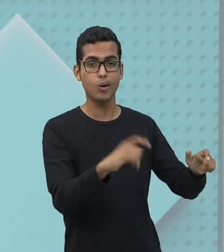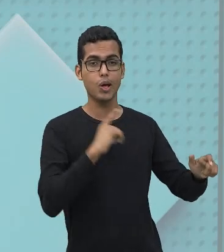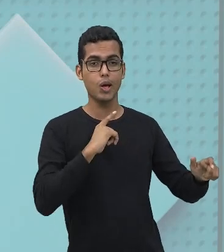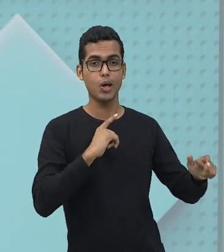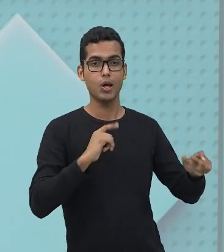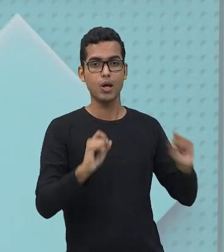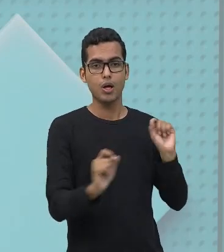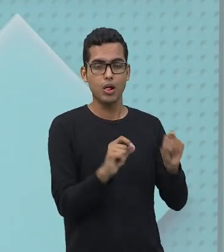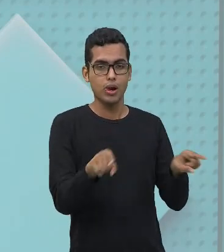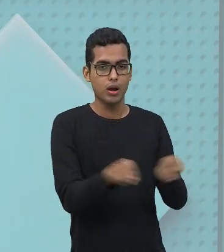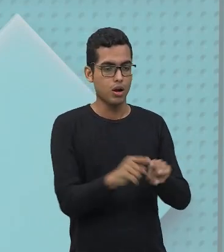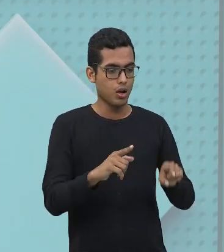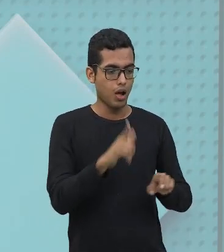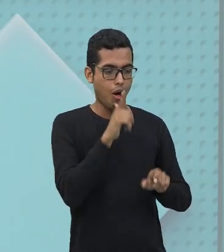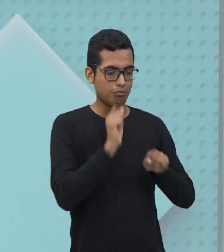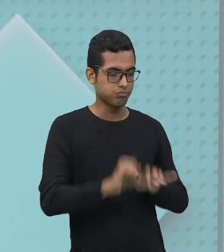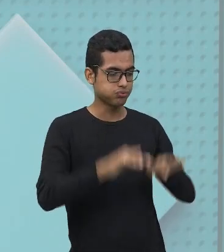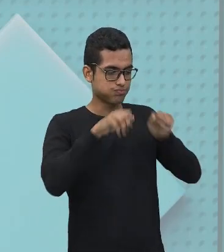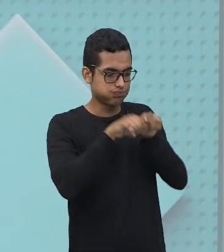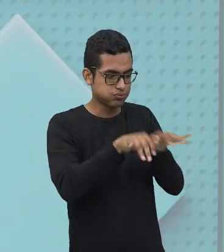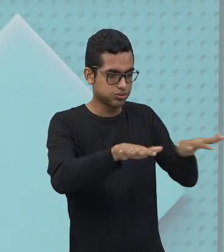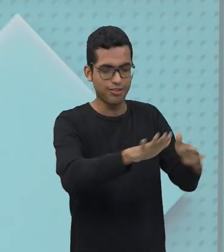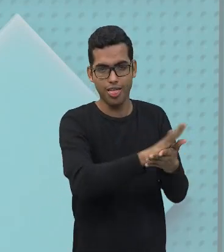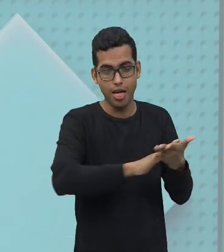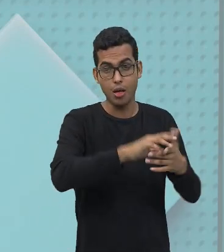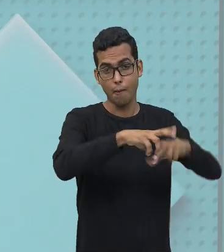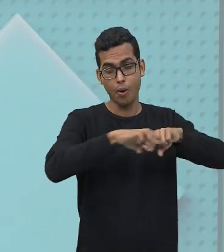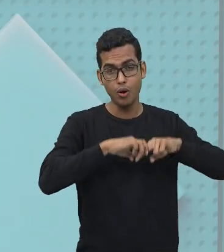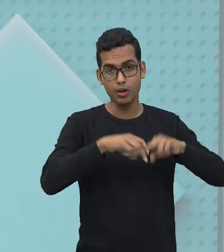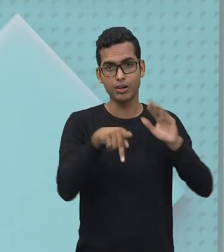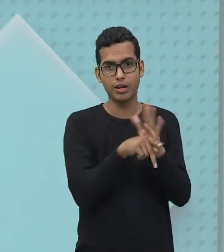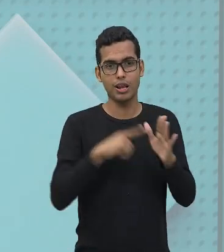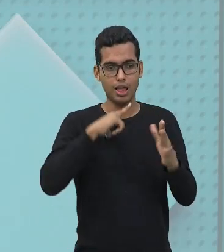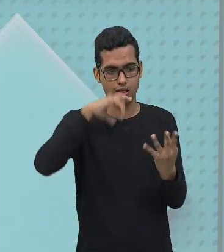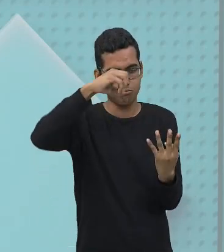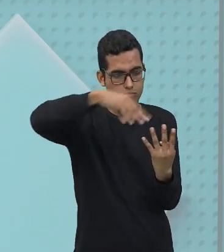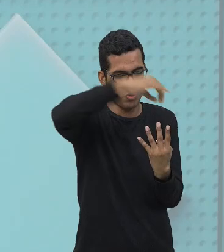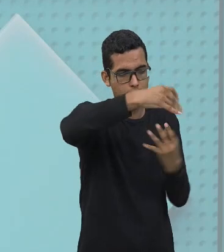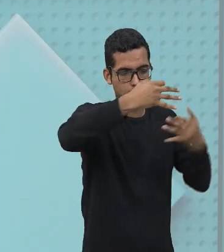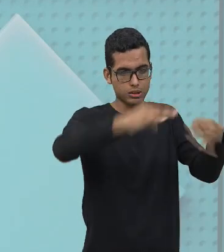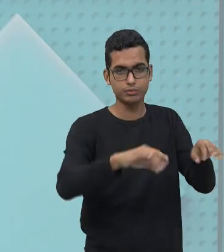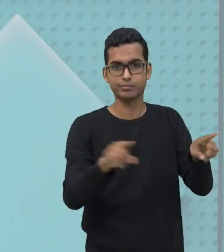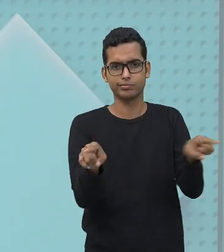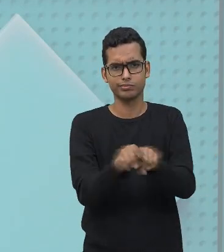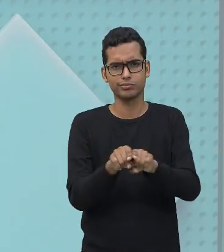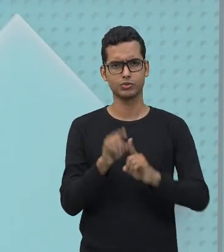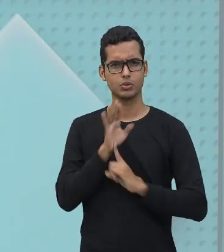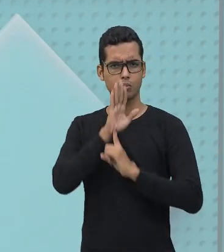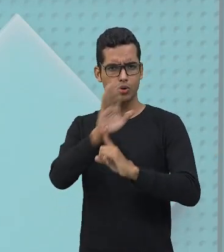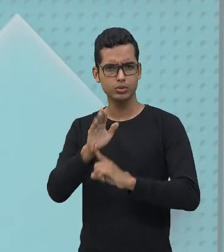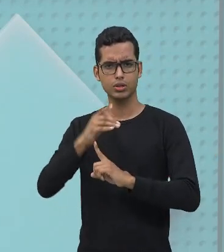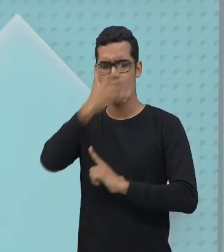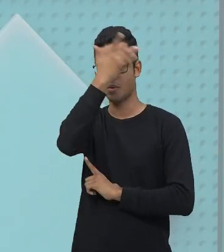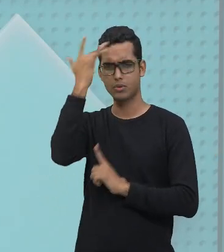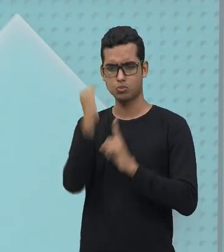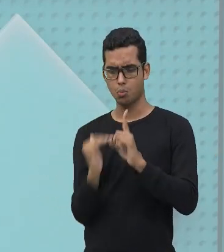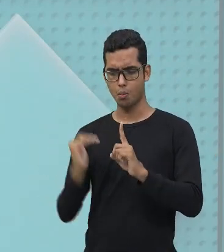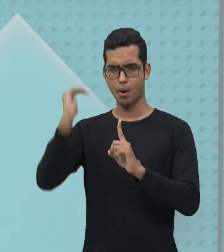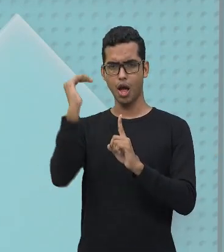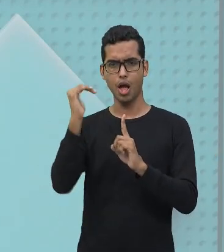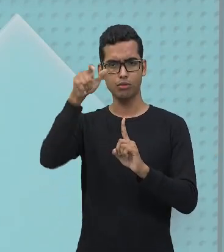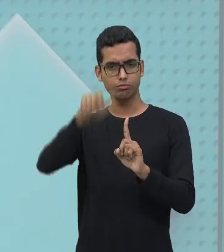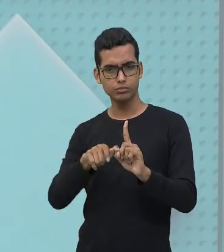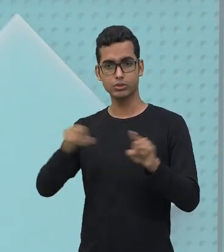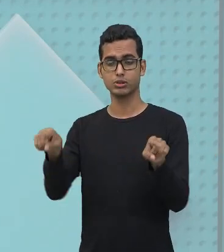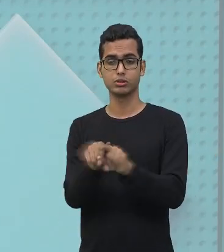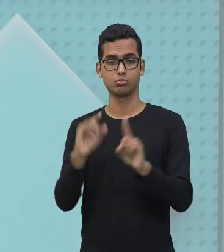fazem a coleta do lixo seletivo. Eu vou trazer autoridades de pessoas no assunto que